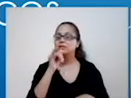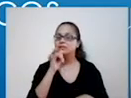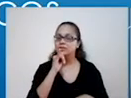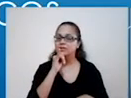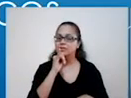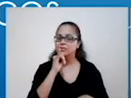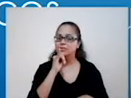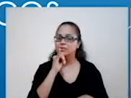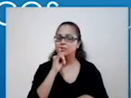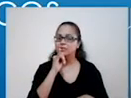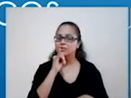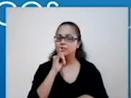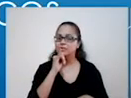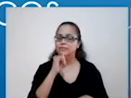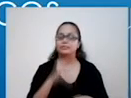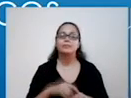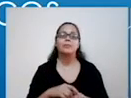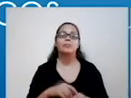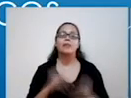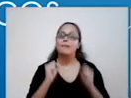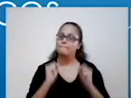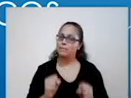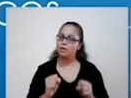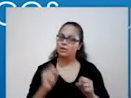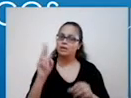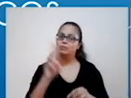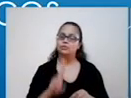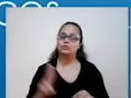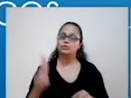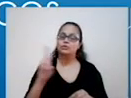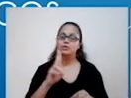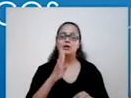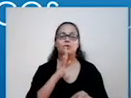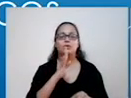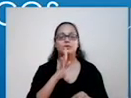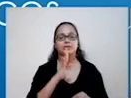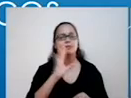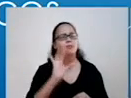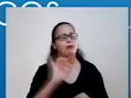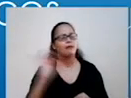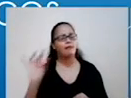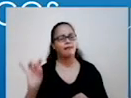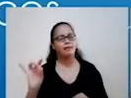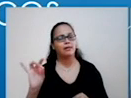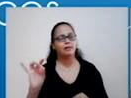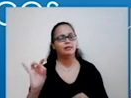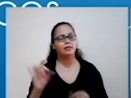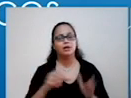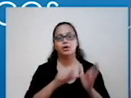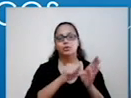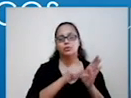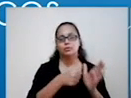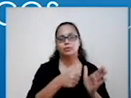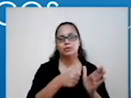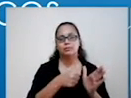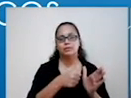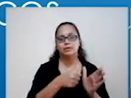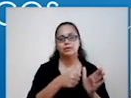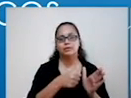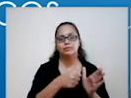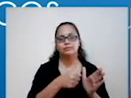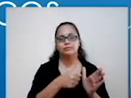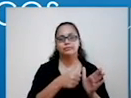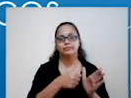isoeletrônicos, onde nós podemos utilizar os conhecimentos em cada um deles. Então, no primeiro elemento do